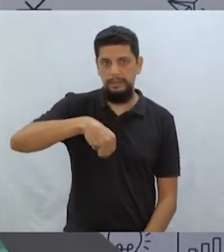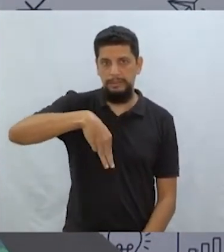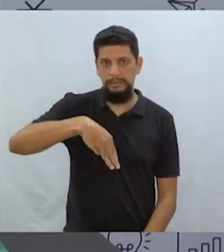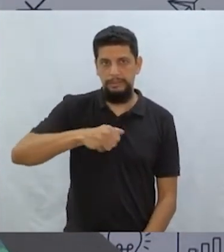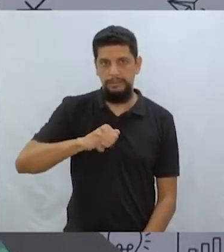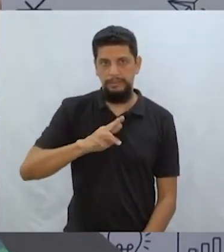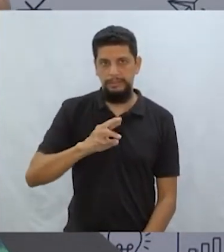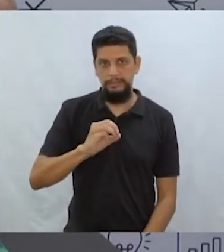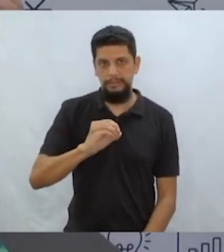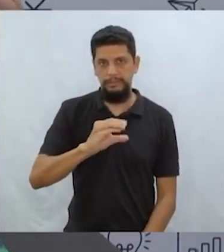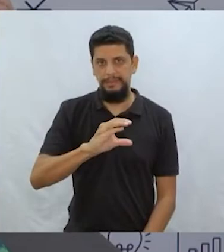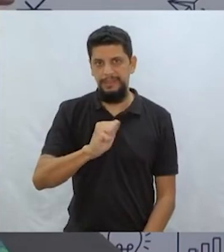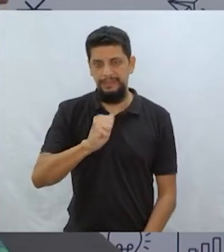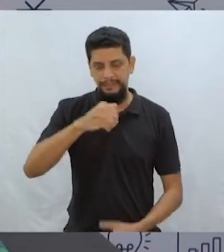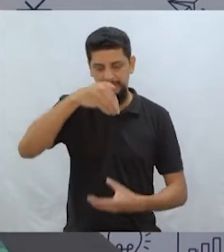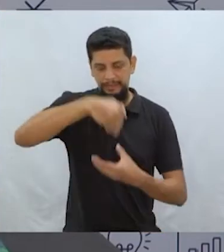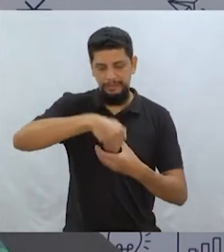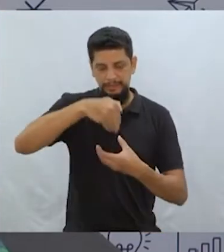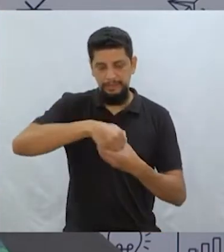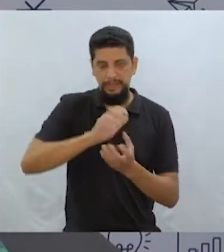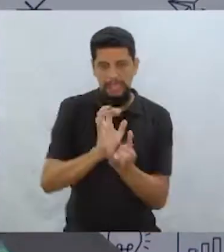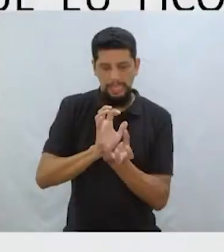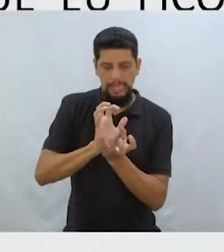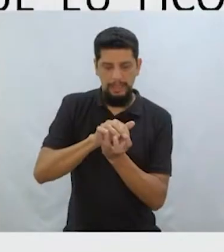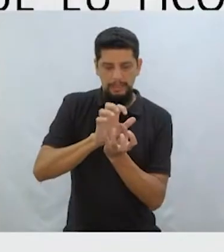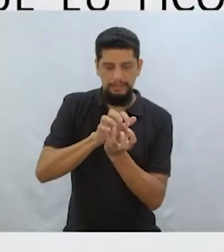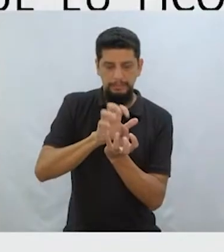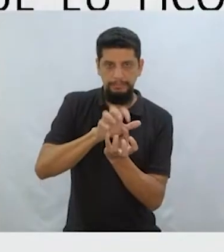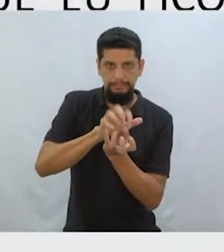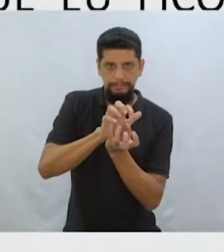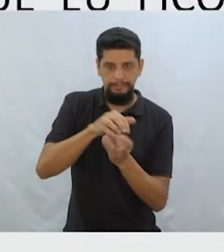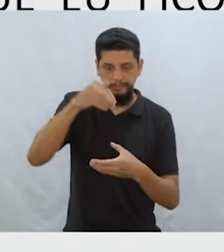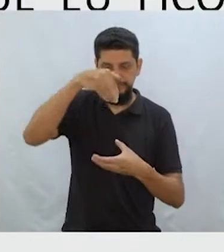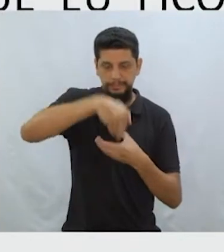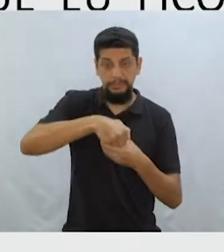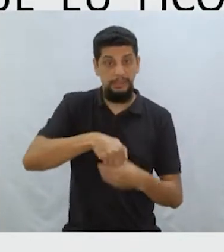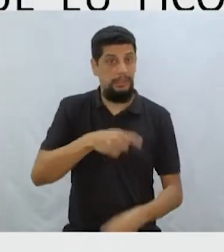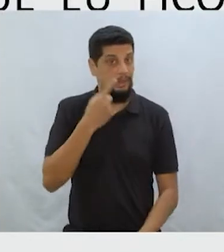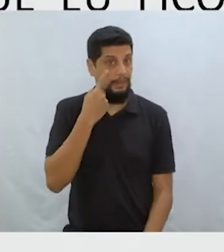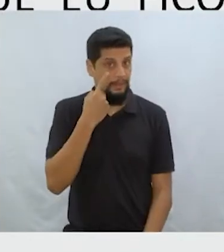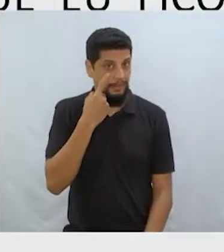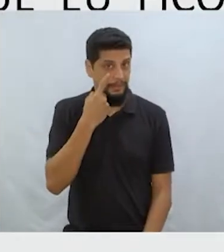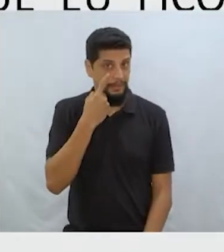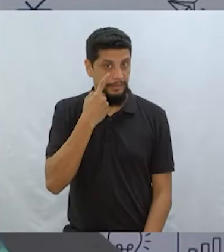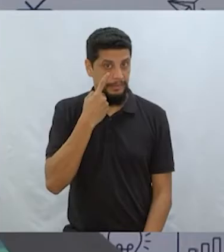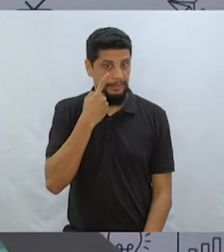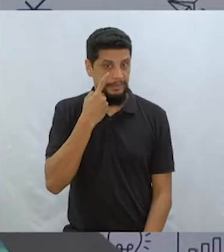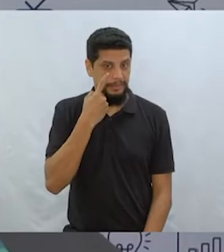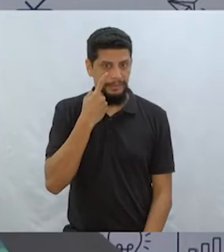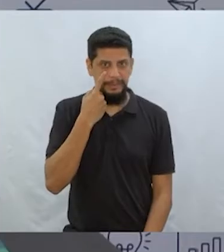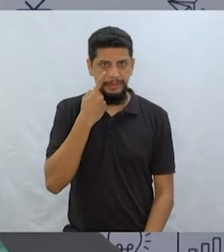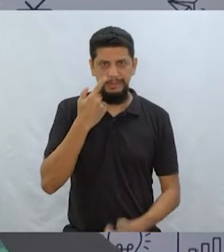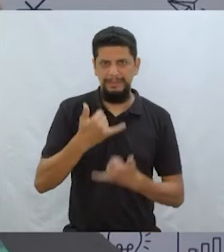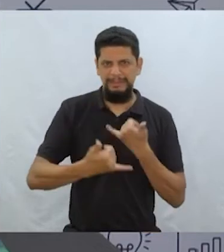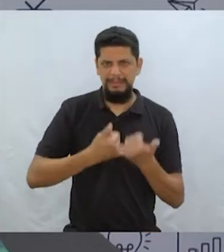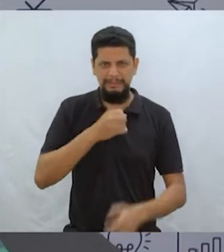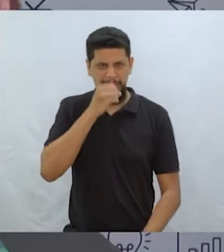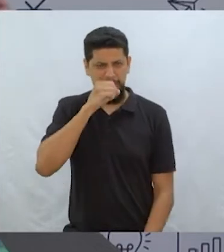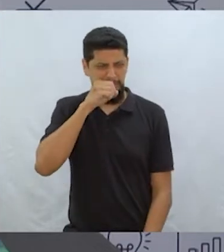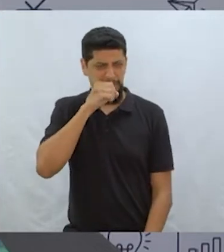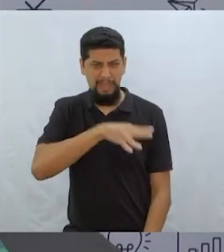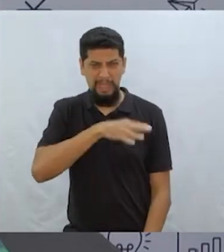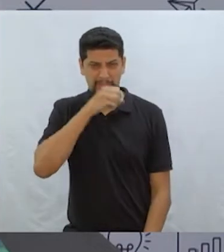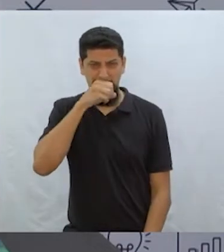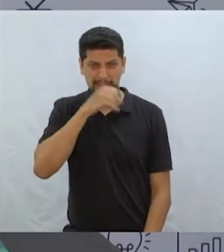bisavô deixou o dentadura dentro do copo da maroquinha Ó gente não brinca assim que eu fico com